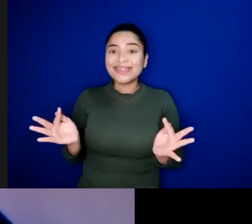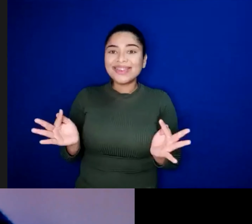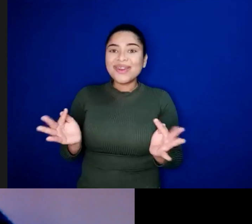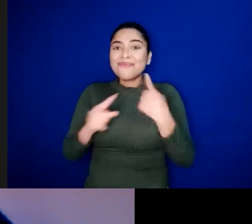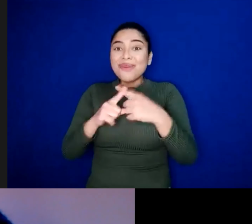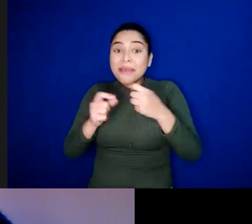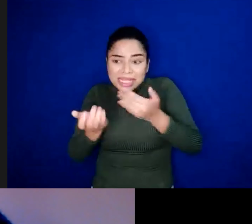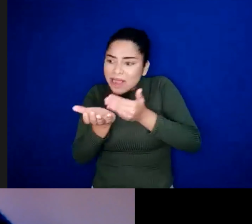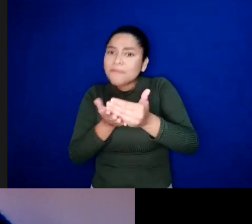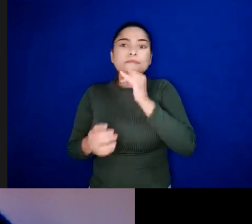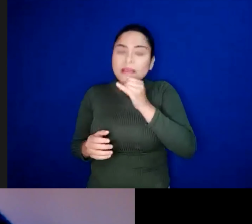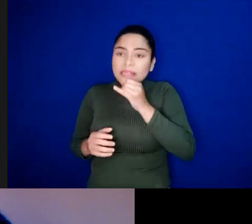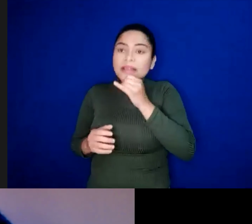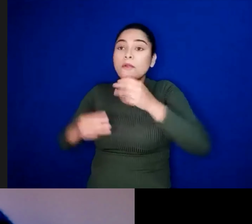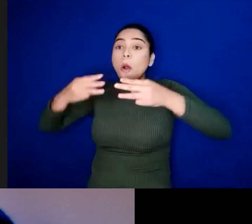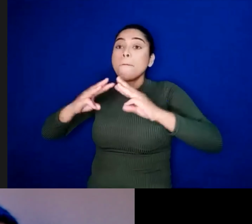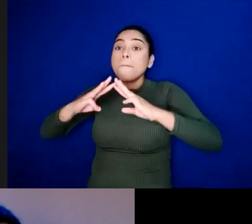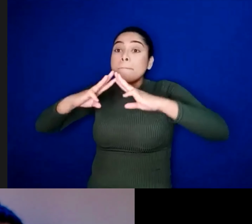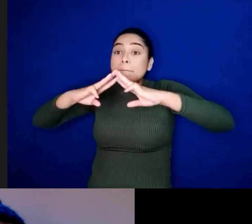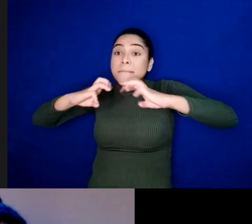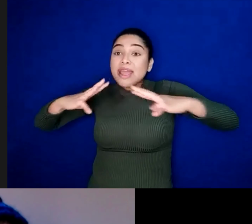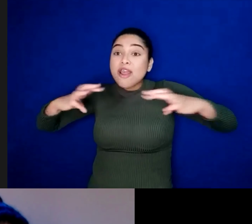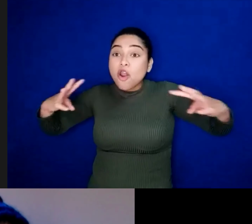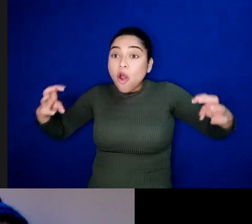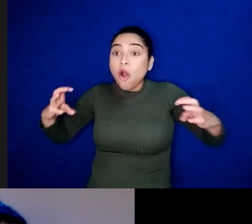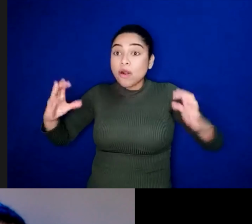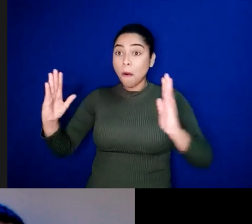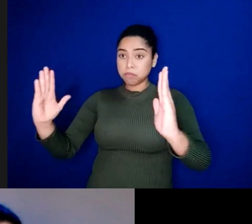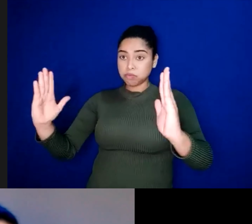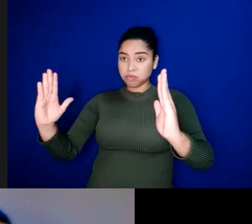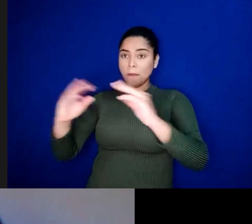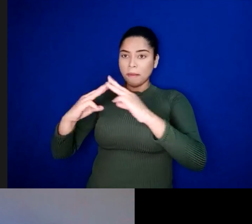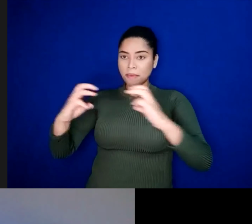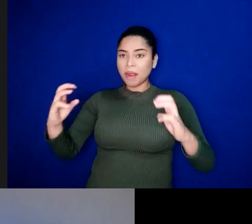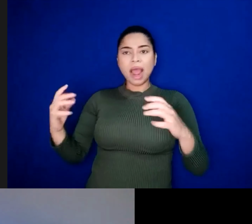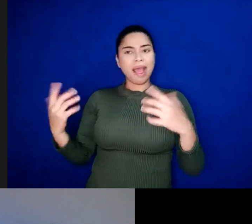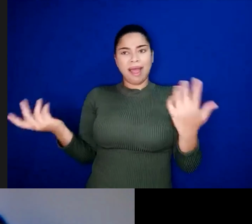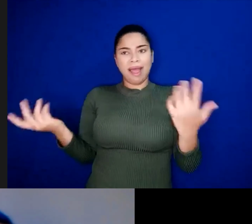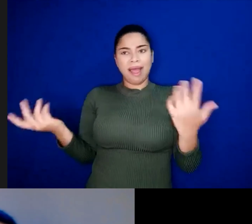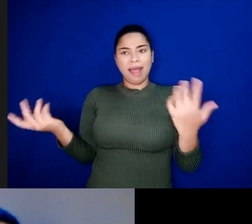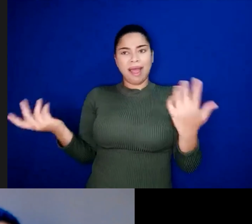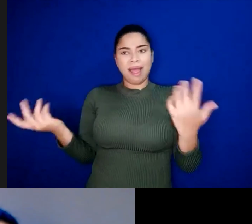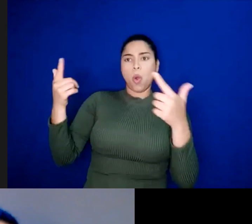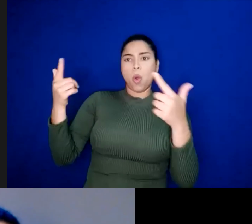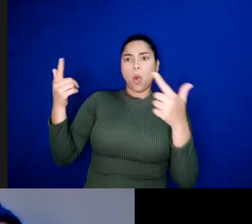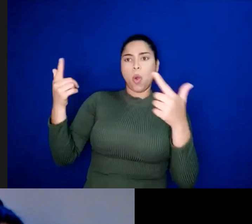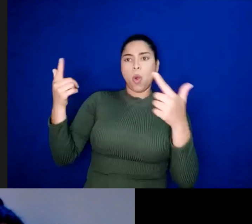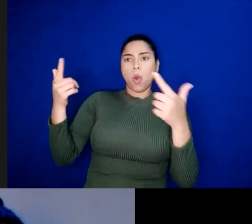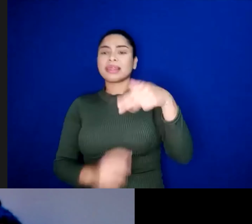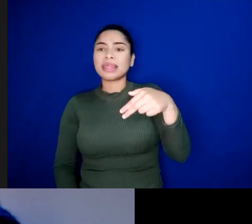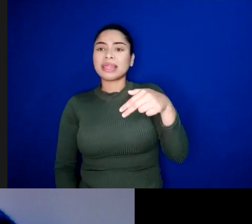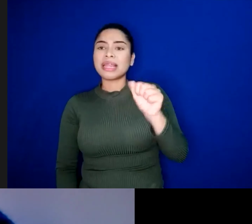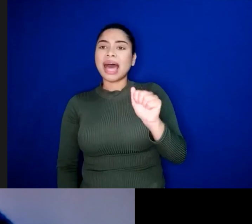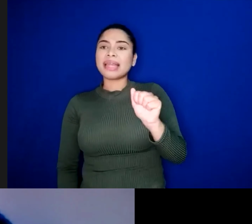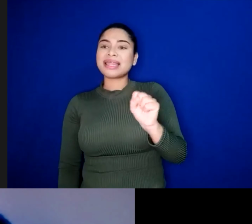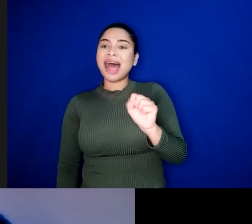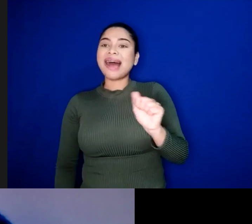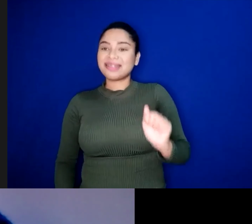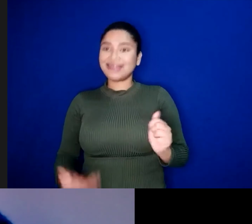micro-ondas começou com uma pesquisa ver microondas e coisas da Nasa né então veio para acabou se